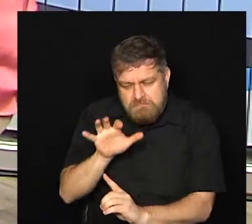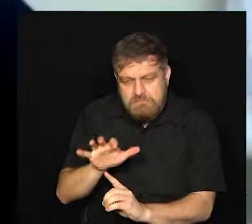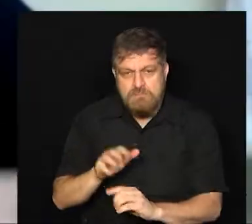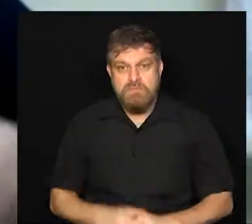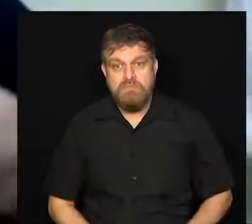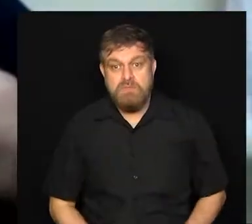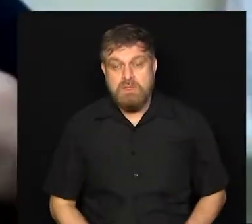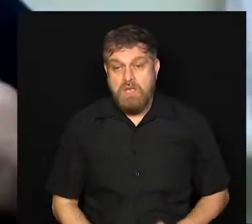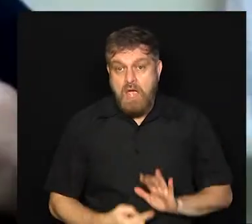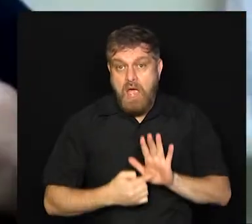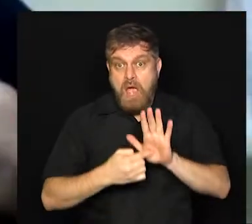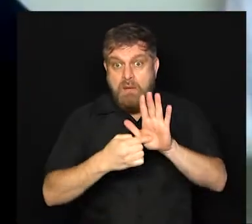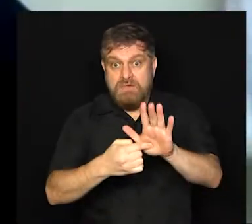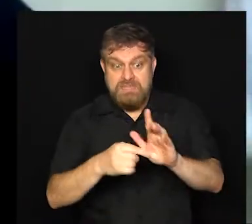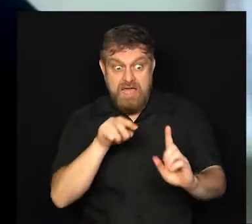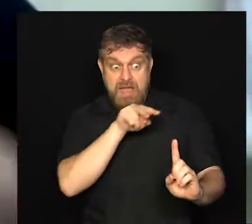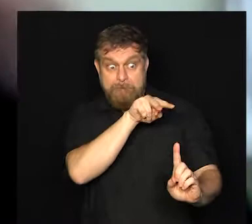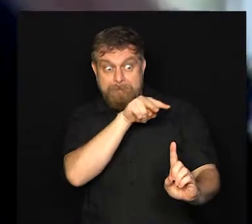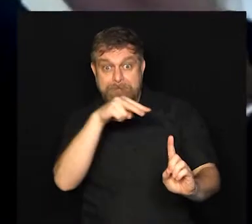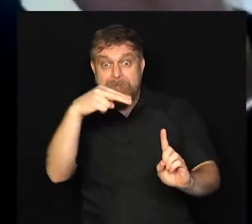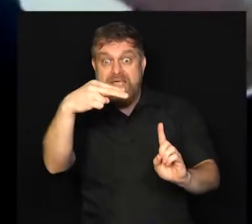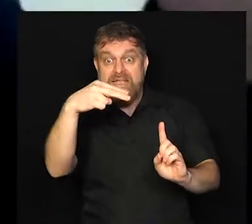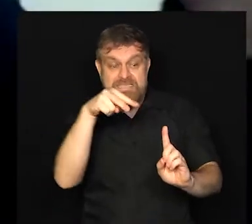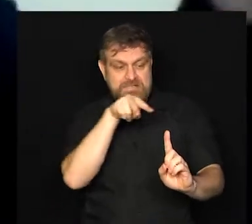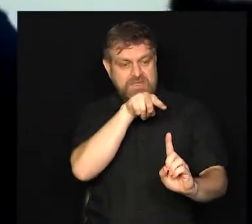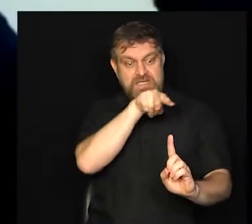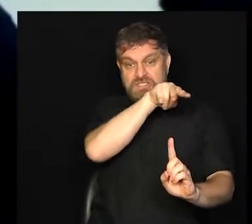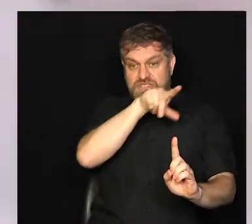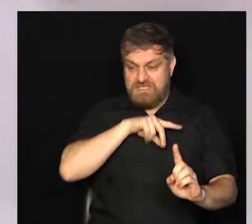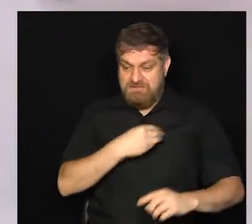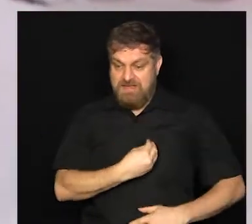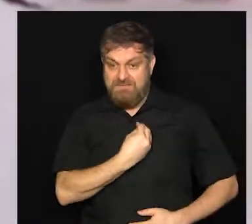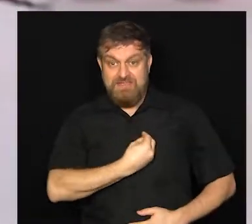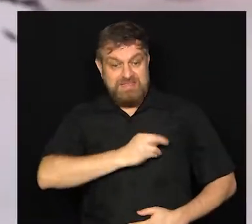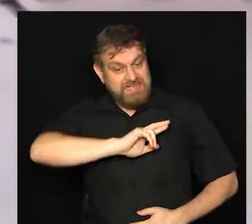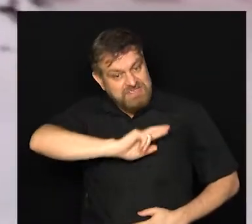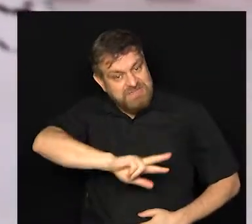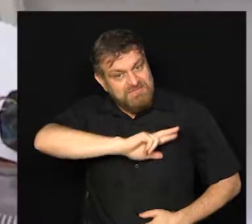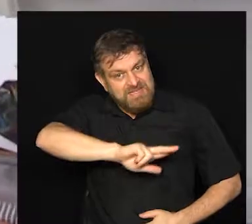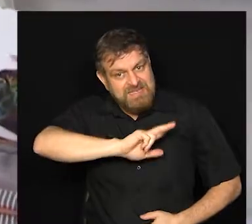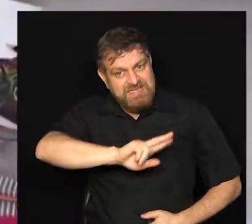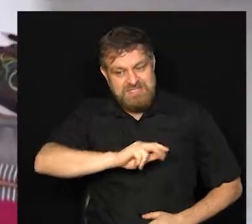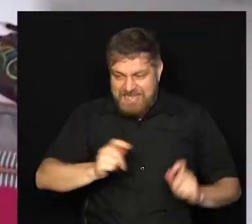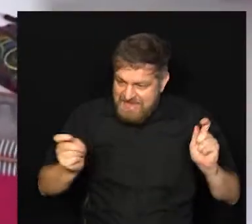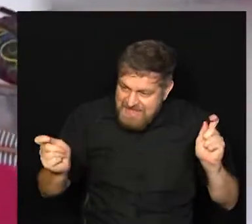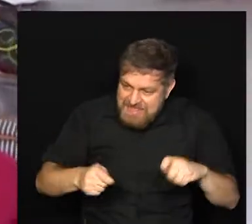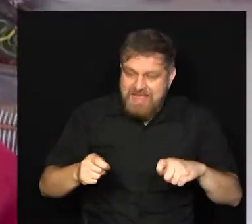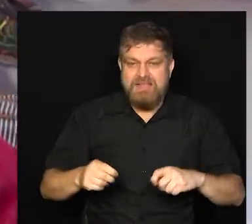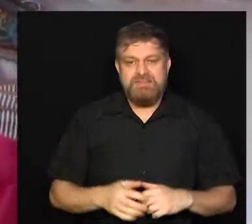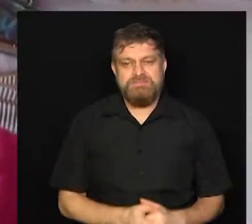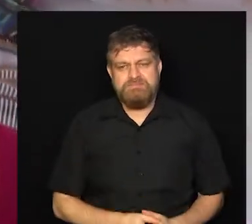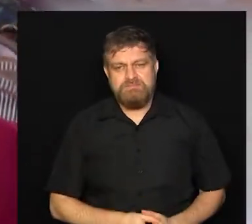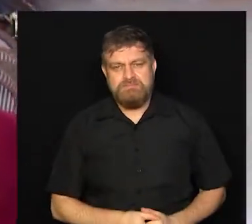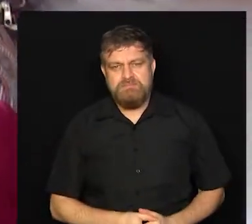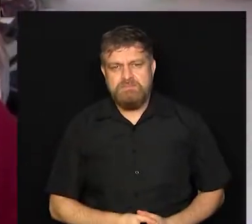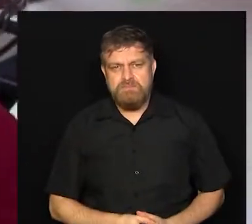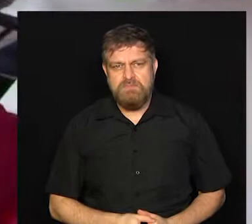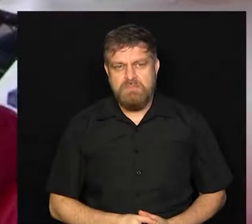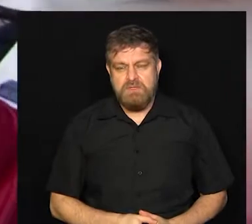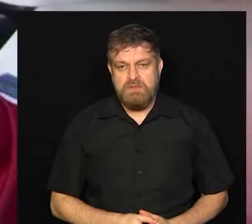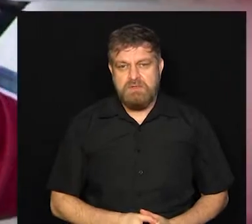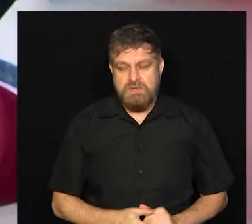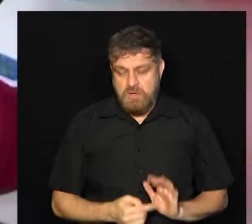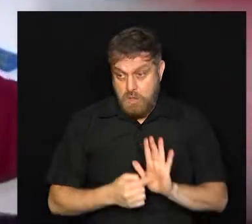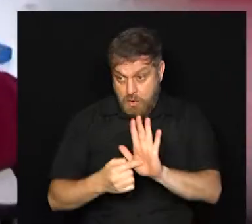Mostrar outras perspectivas, né? Mostrar, eu sempre uso a ponte como um